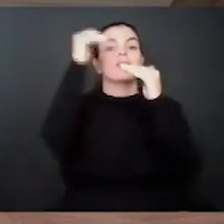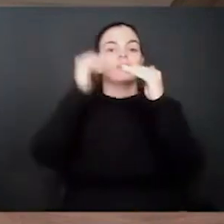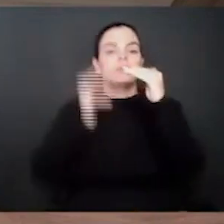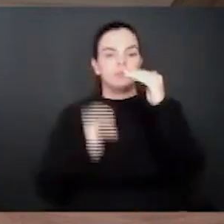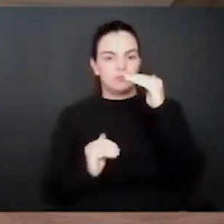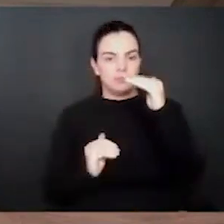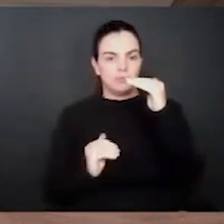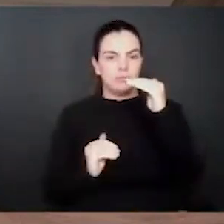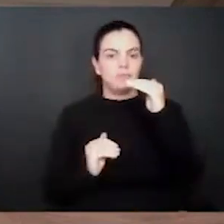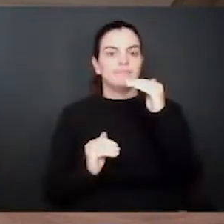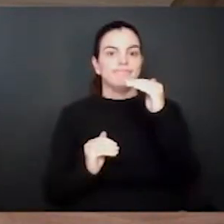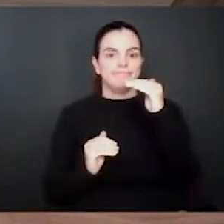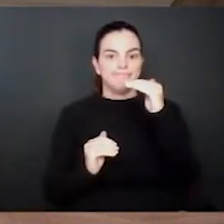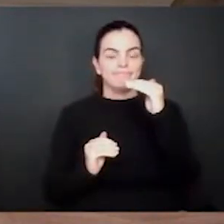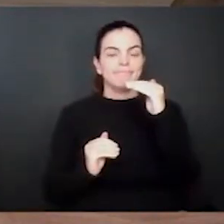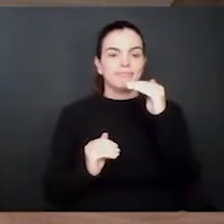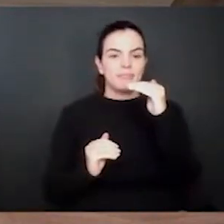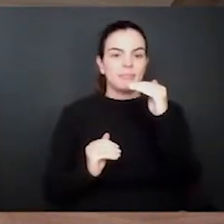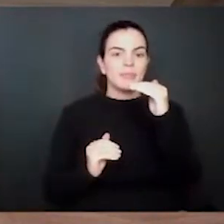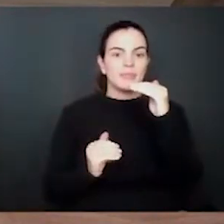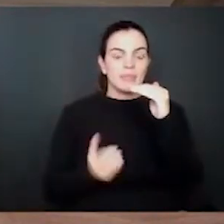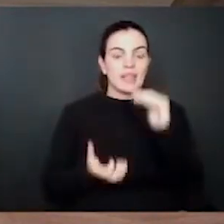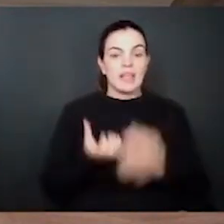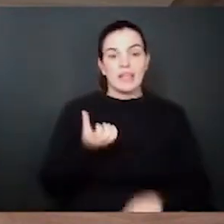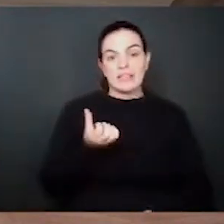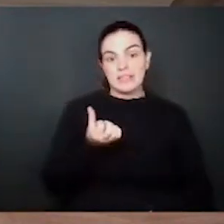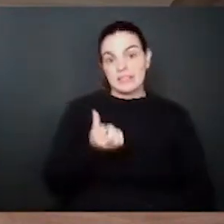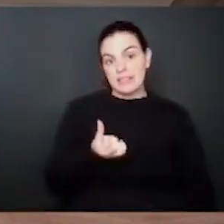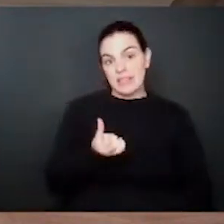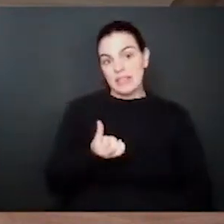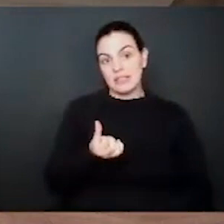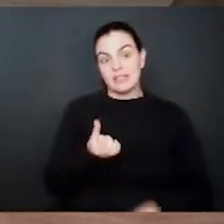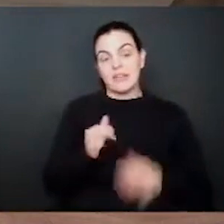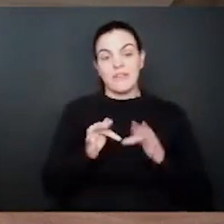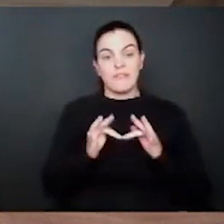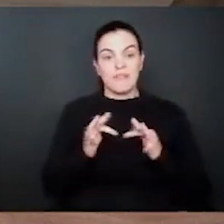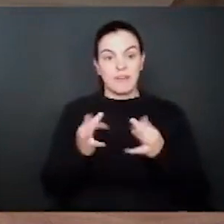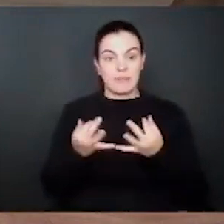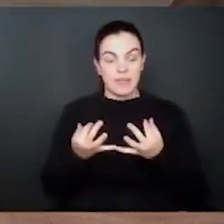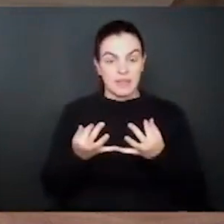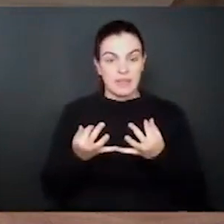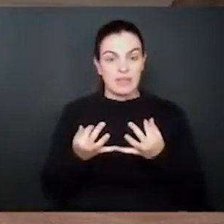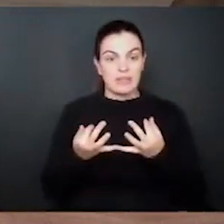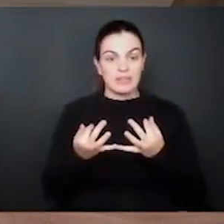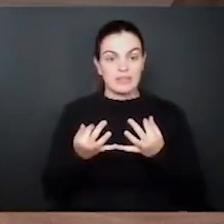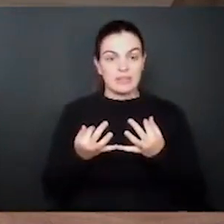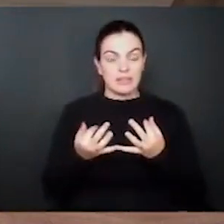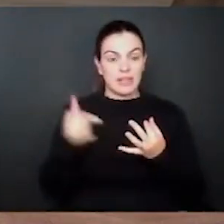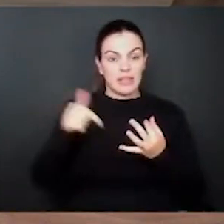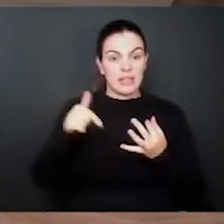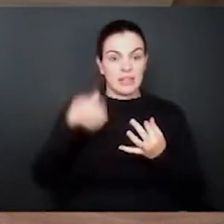onde 6 famílias do Brasil concentram grande parte